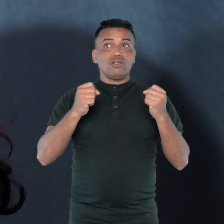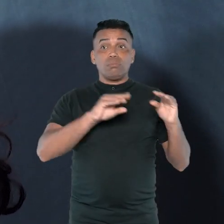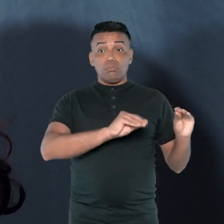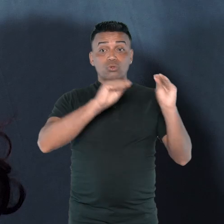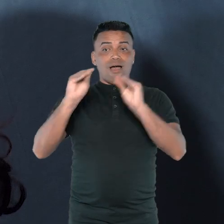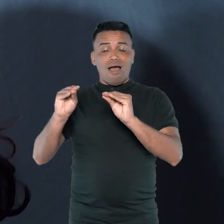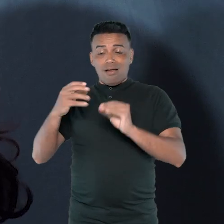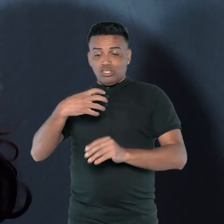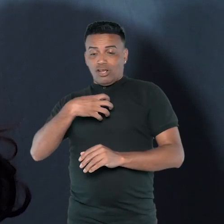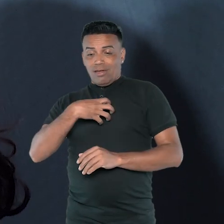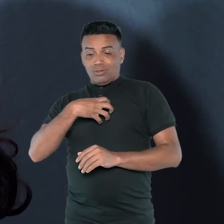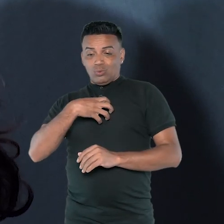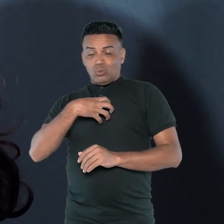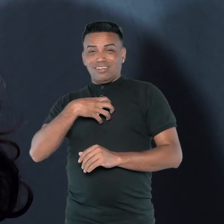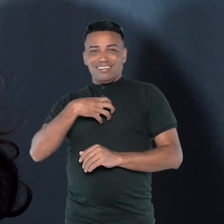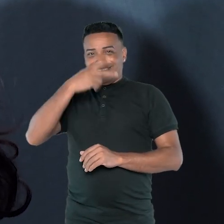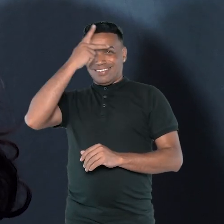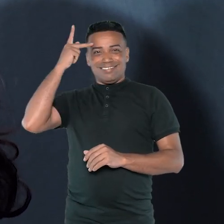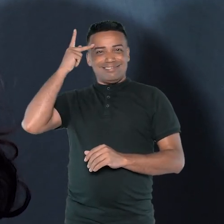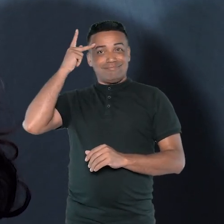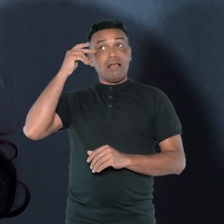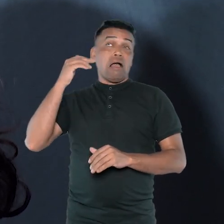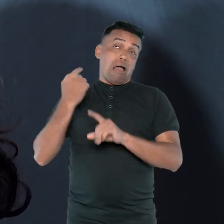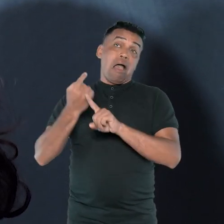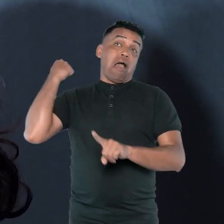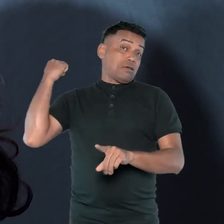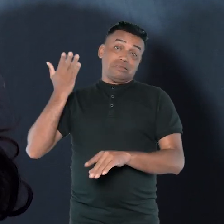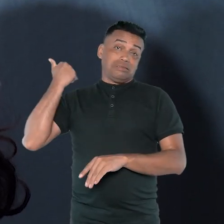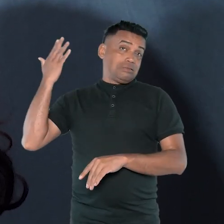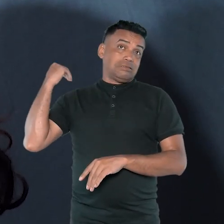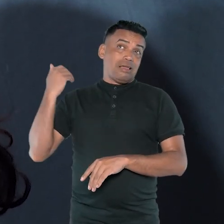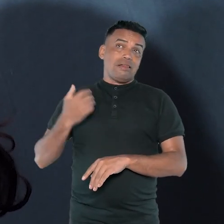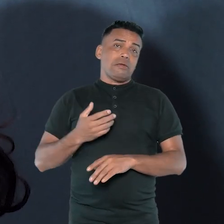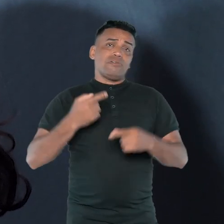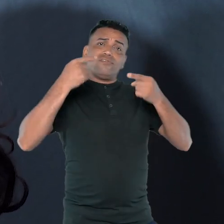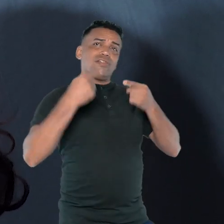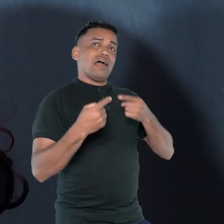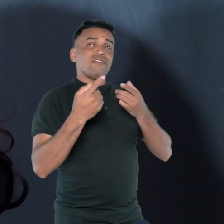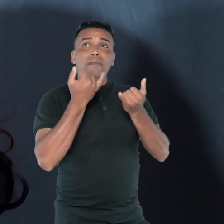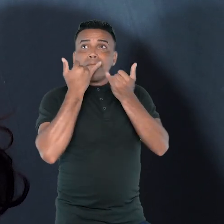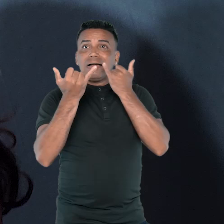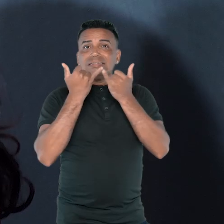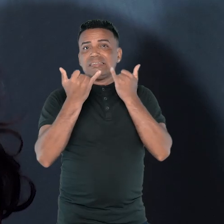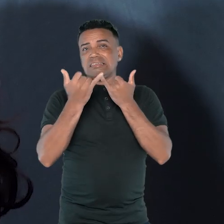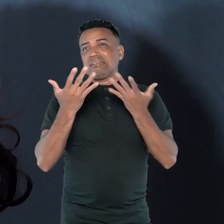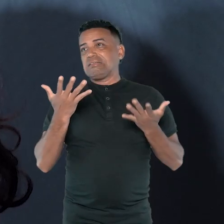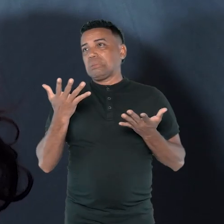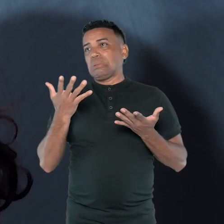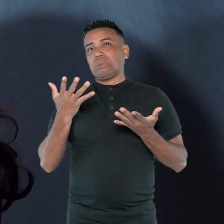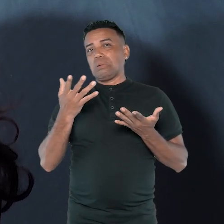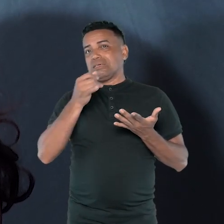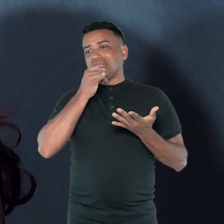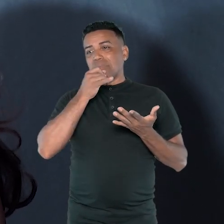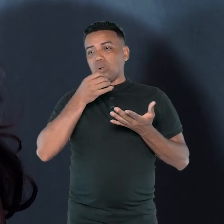de uma posição que até então, né, ele, de alguma forma, encarava quase como se fosse algo que dissesse